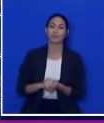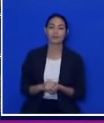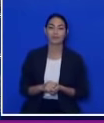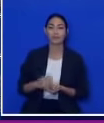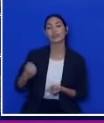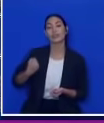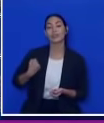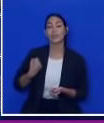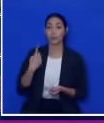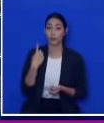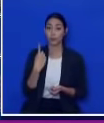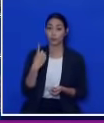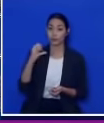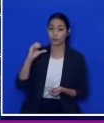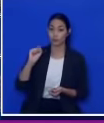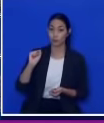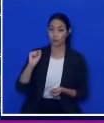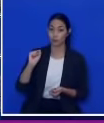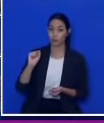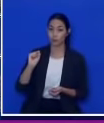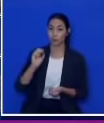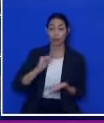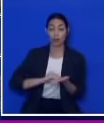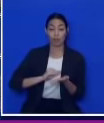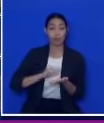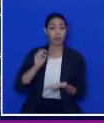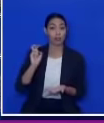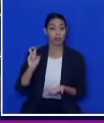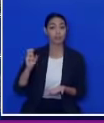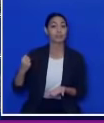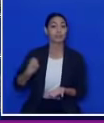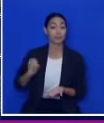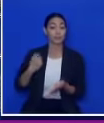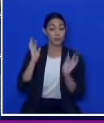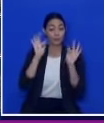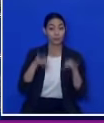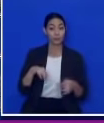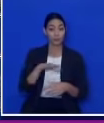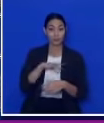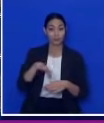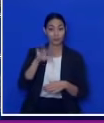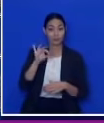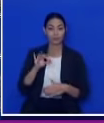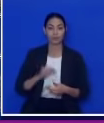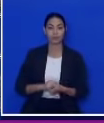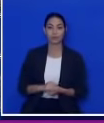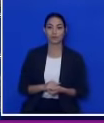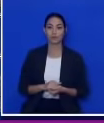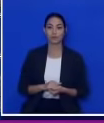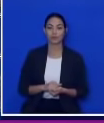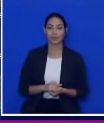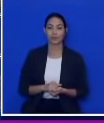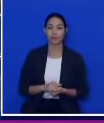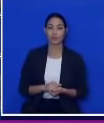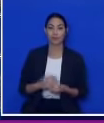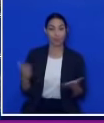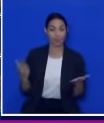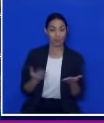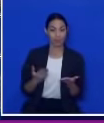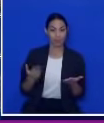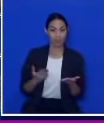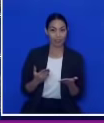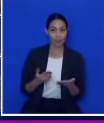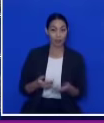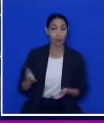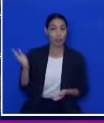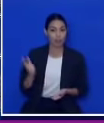número 18. Bola 18. Faltam 5 números para fecharmos o nosso sorteio. E a partir desta bola já